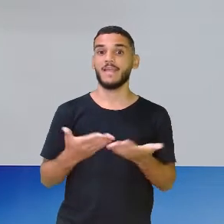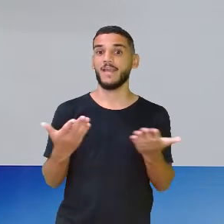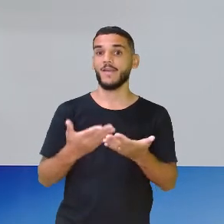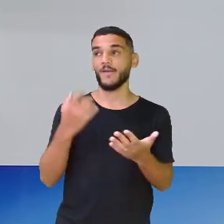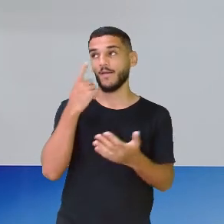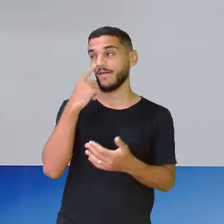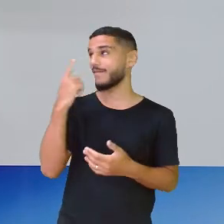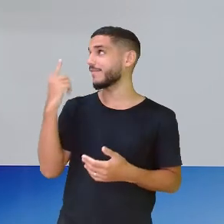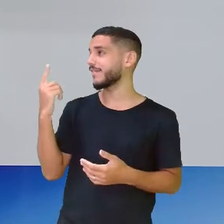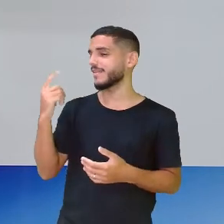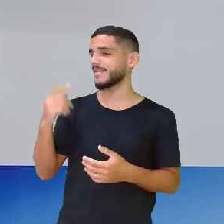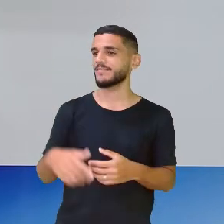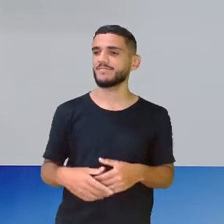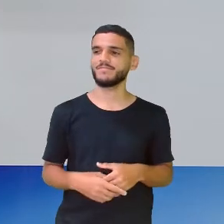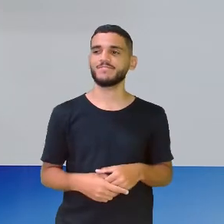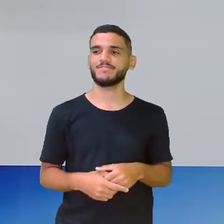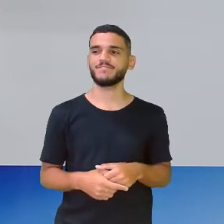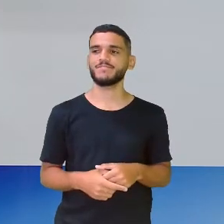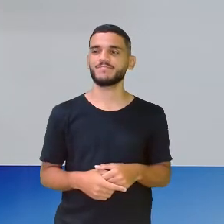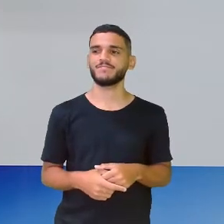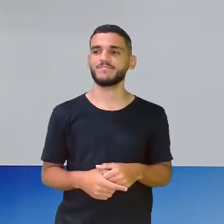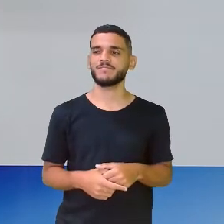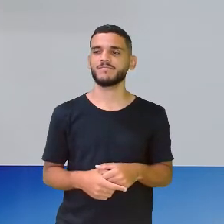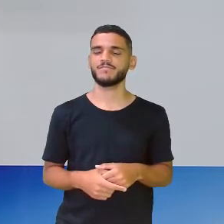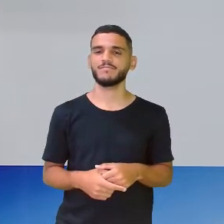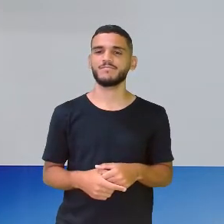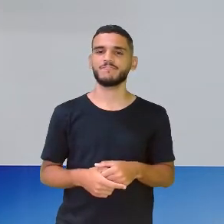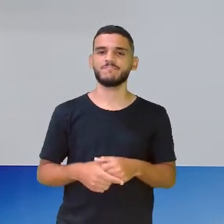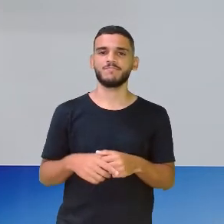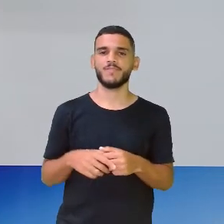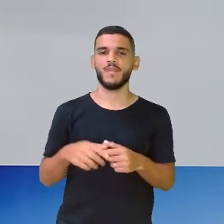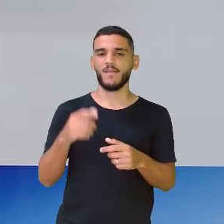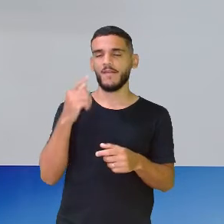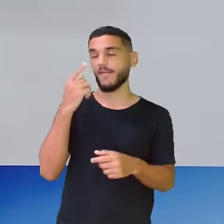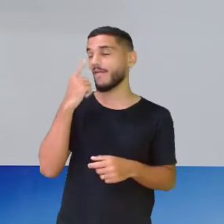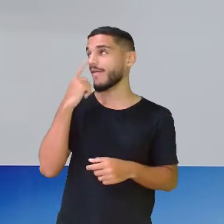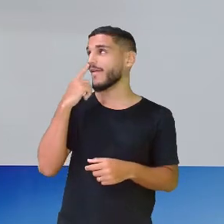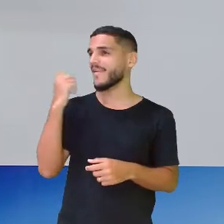Será que alguém já utilizou